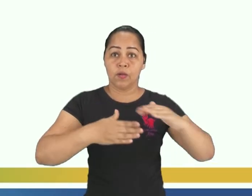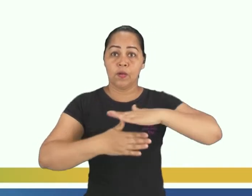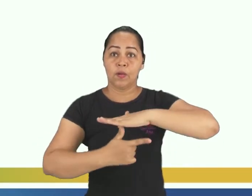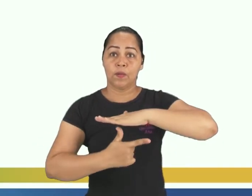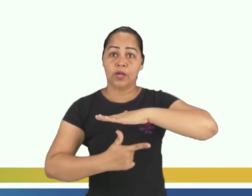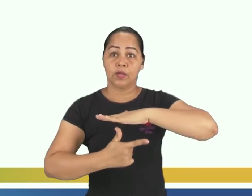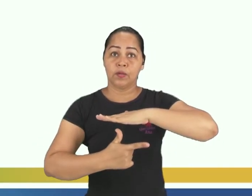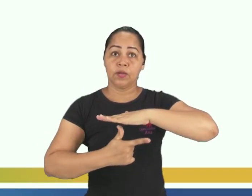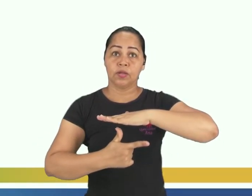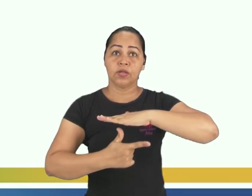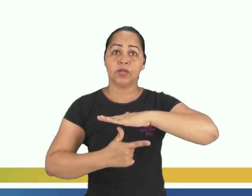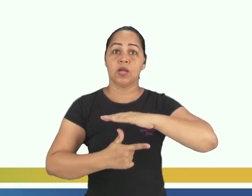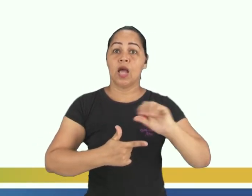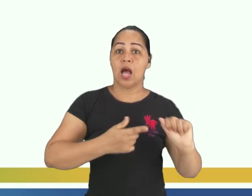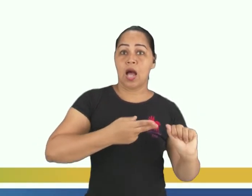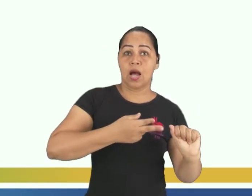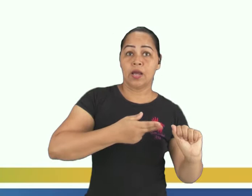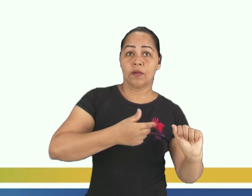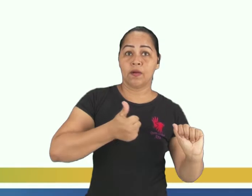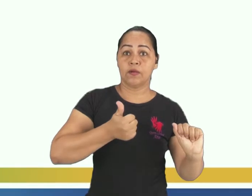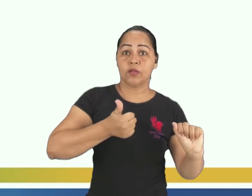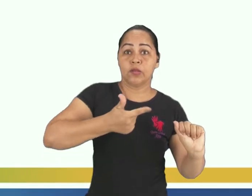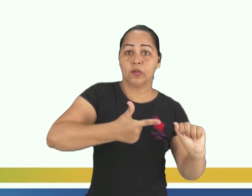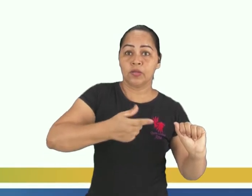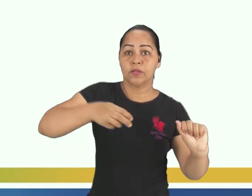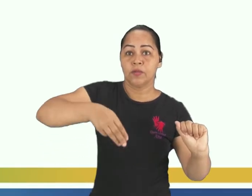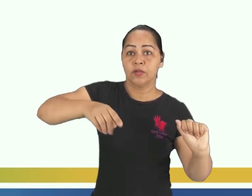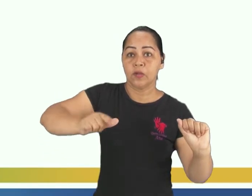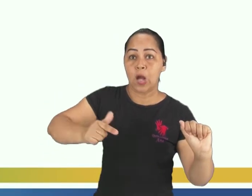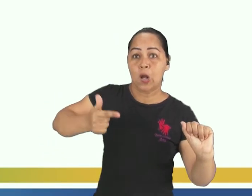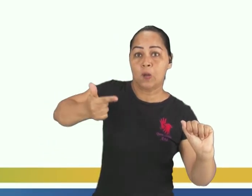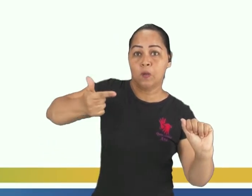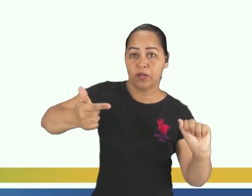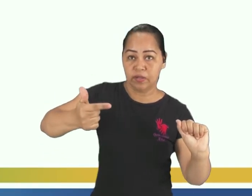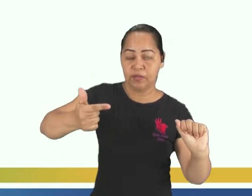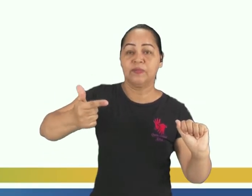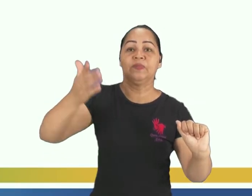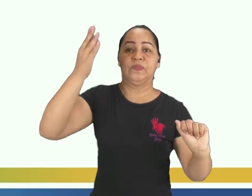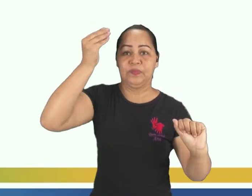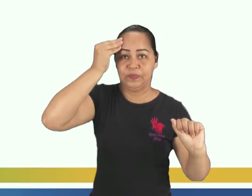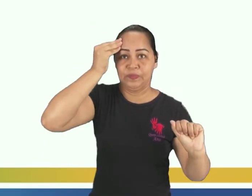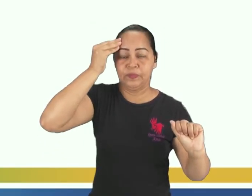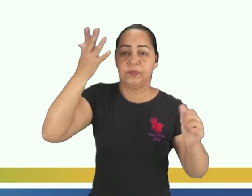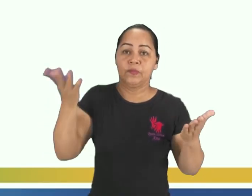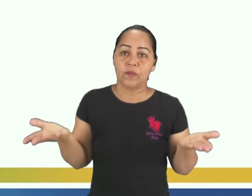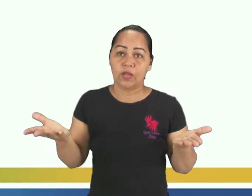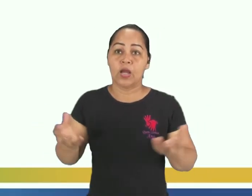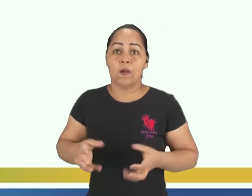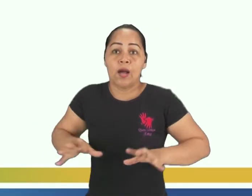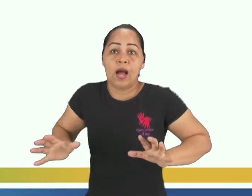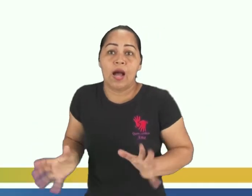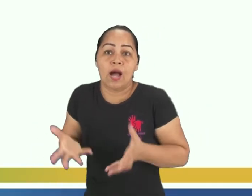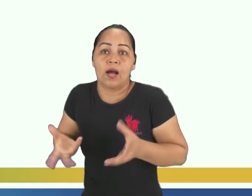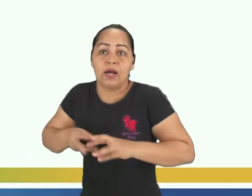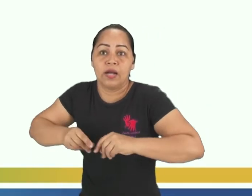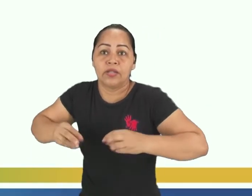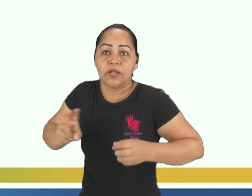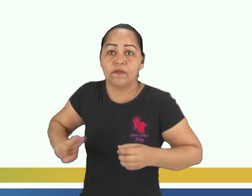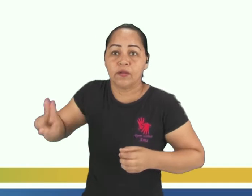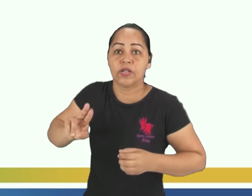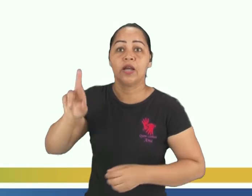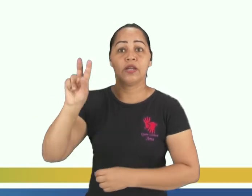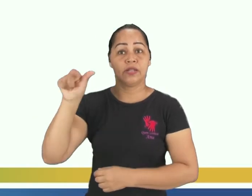área igual a 12 metros quadrados. Observe que o metro quadrado do adubo custa R$